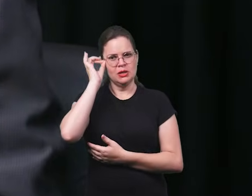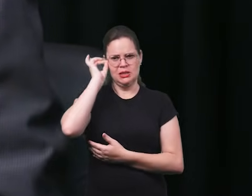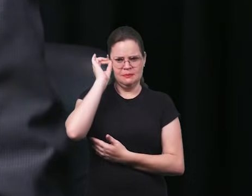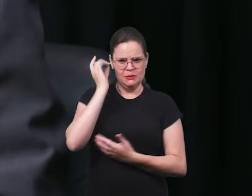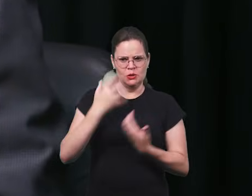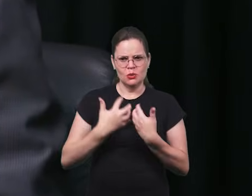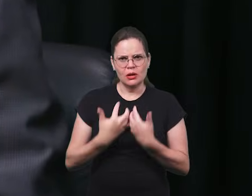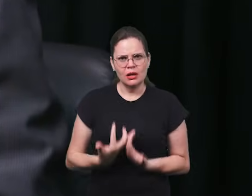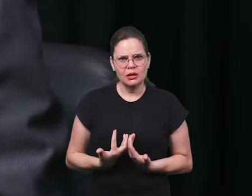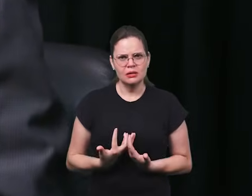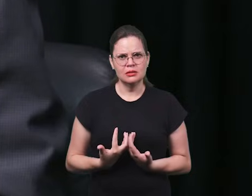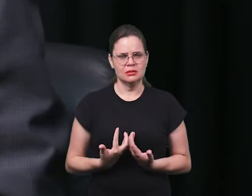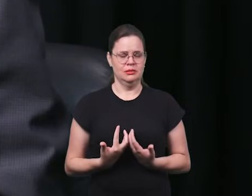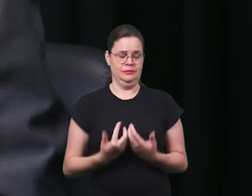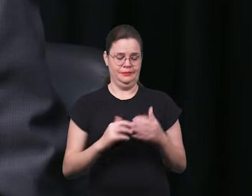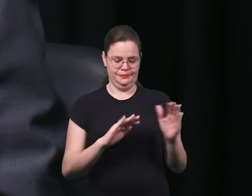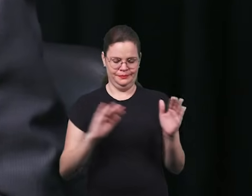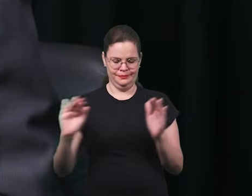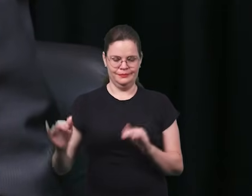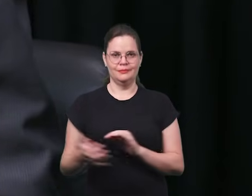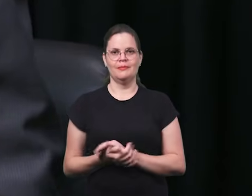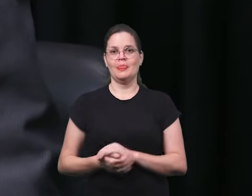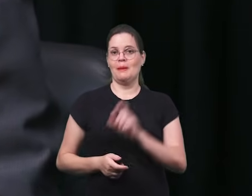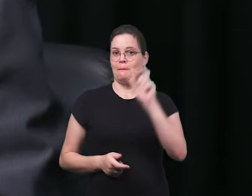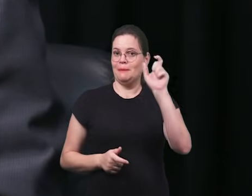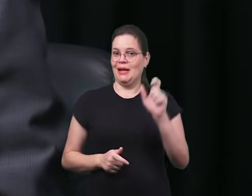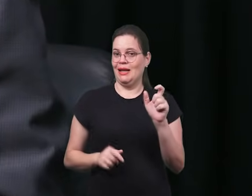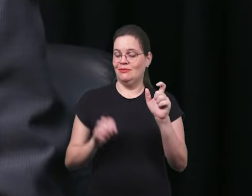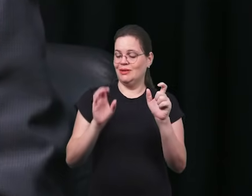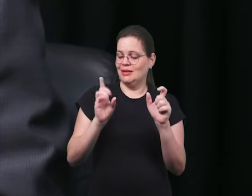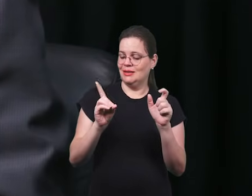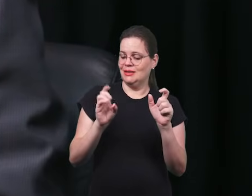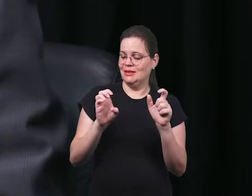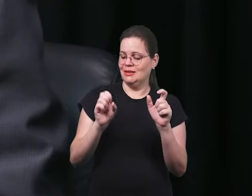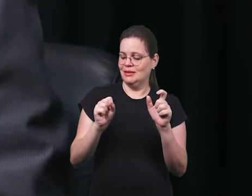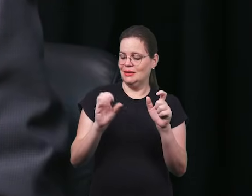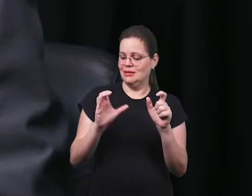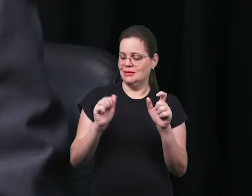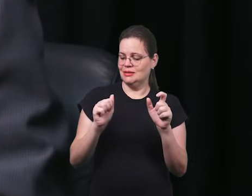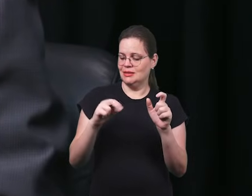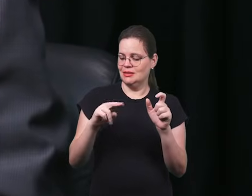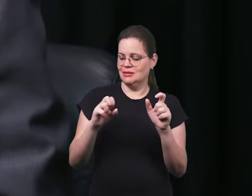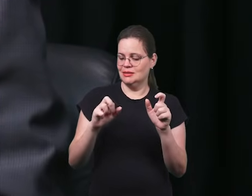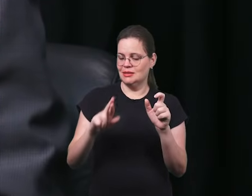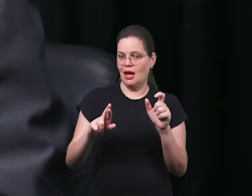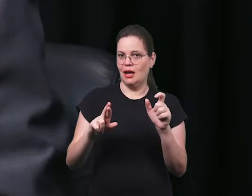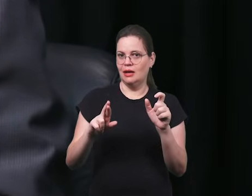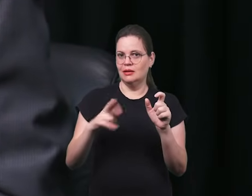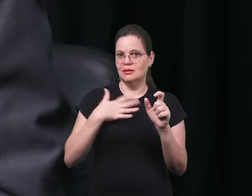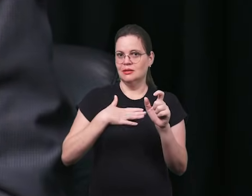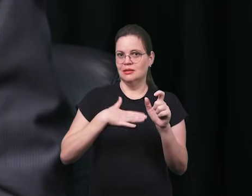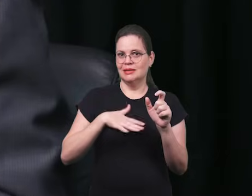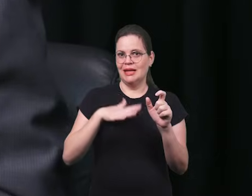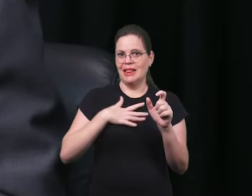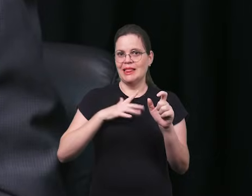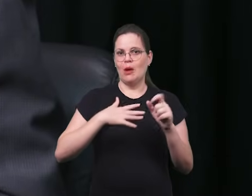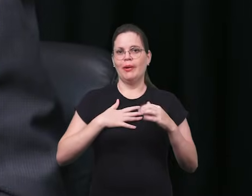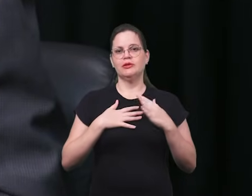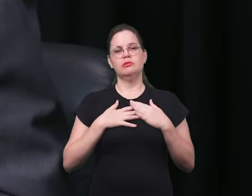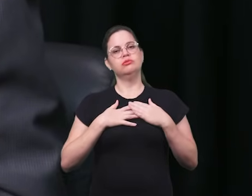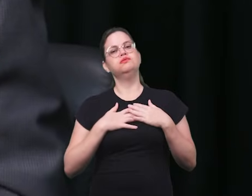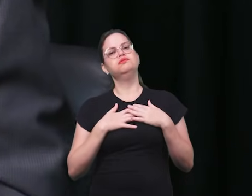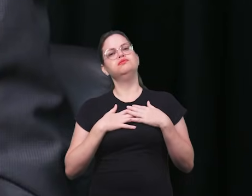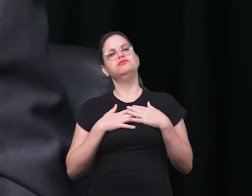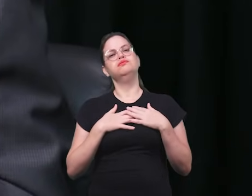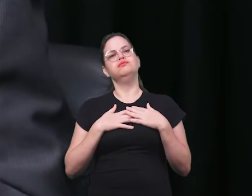é? Na verdade, o sentido da palavra descanso aqui não é o sentido de